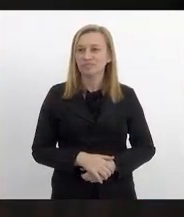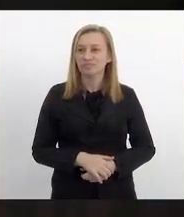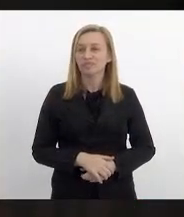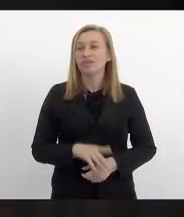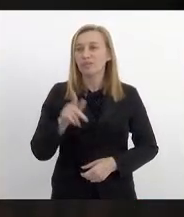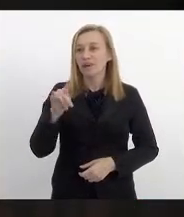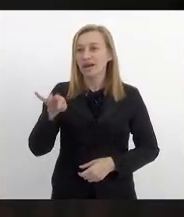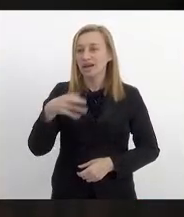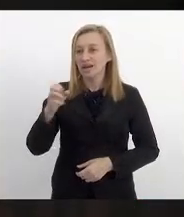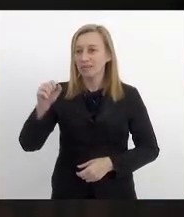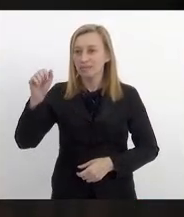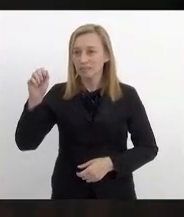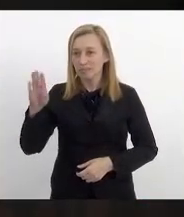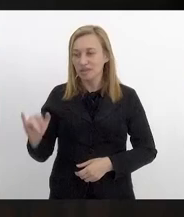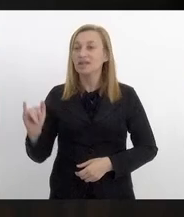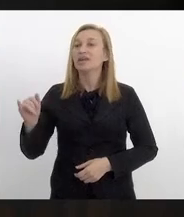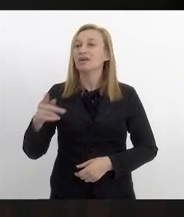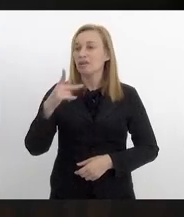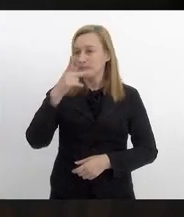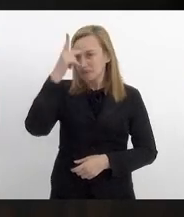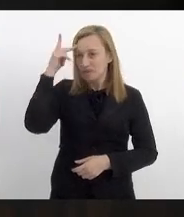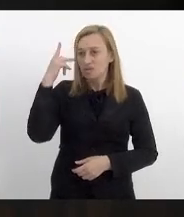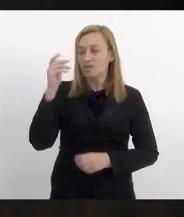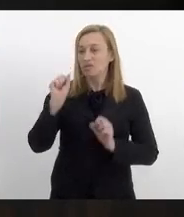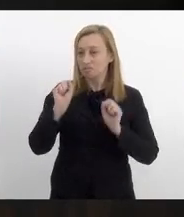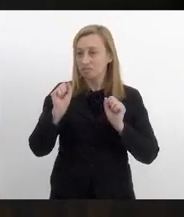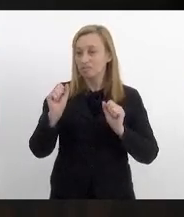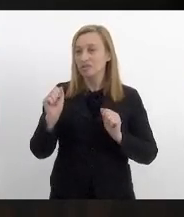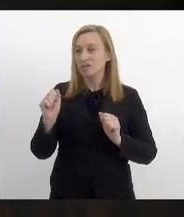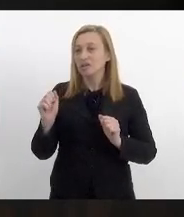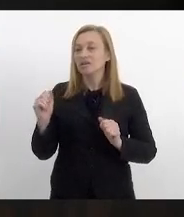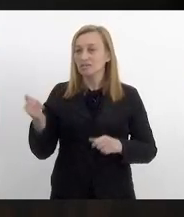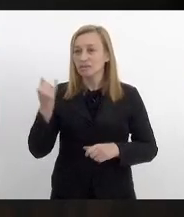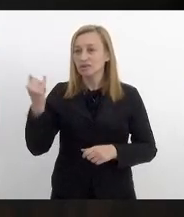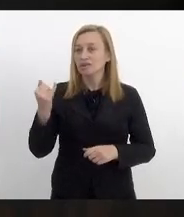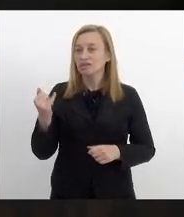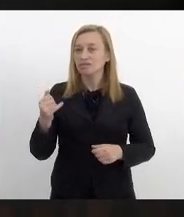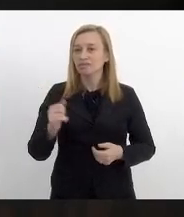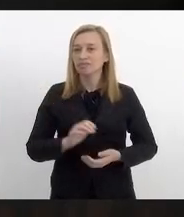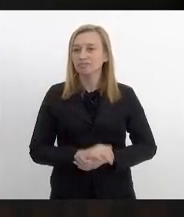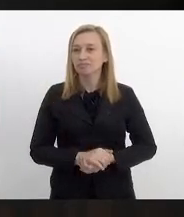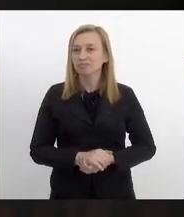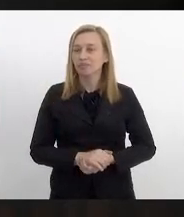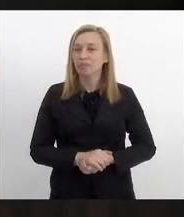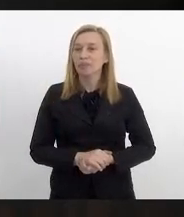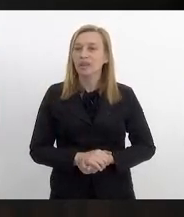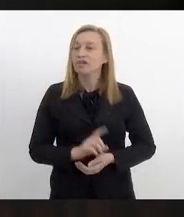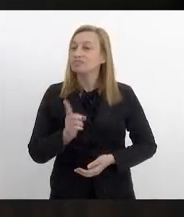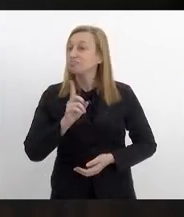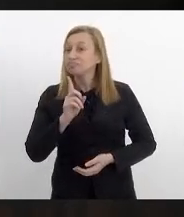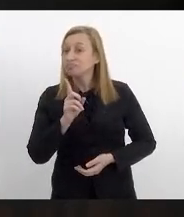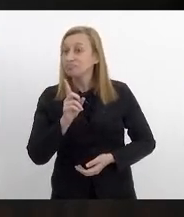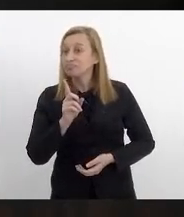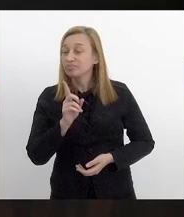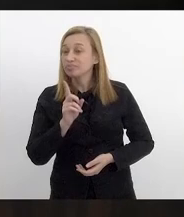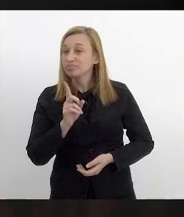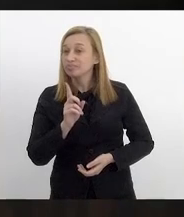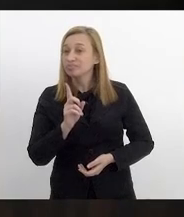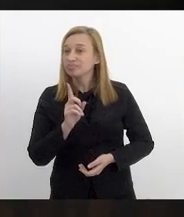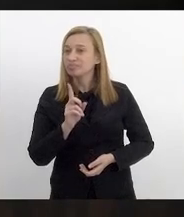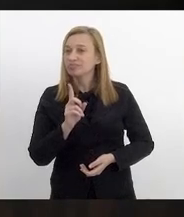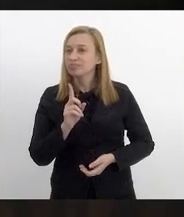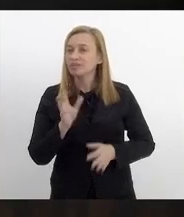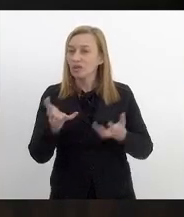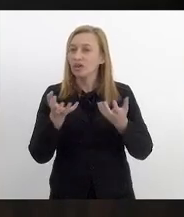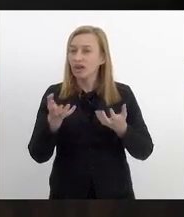tem uma pessoa que é muito competente, ficaram bonitos. E não foi uma...